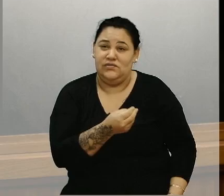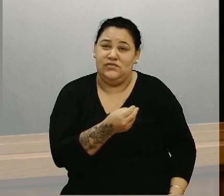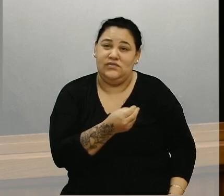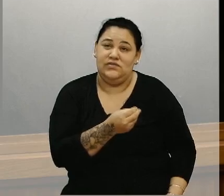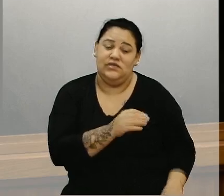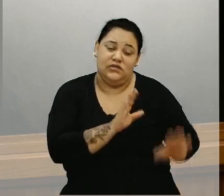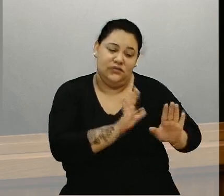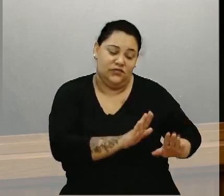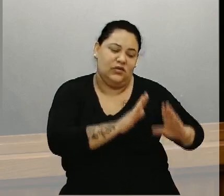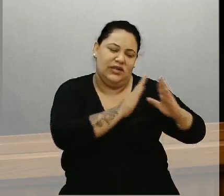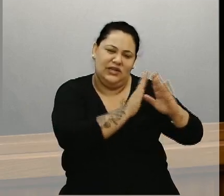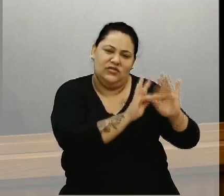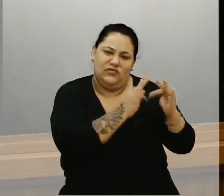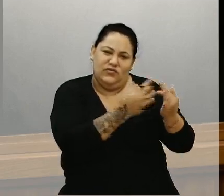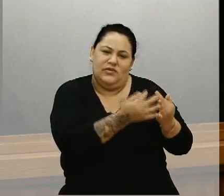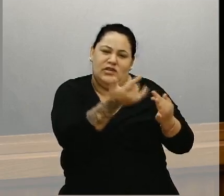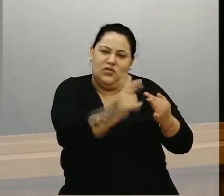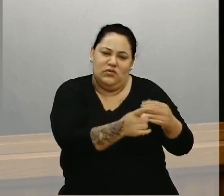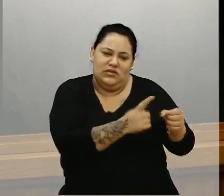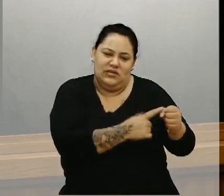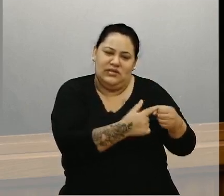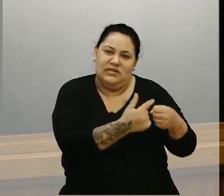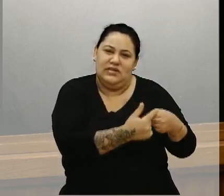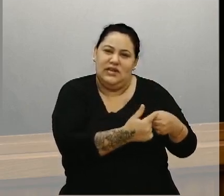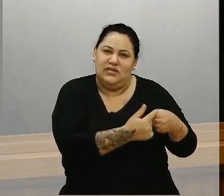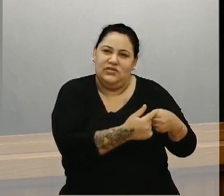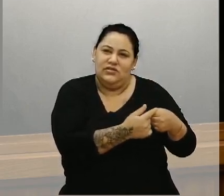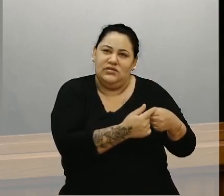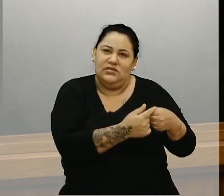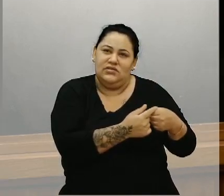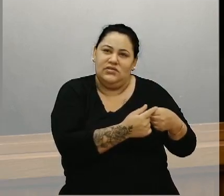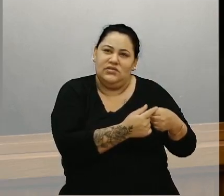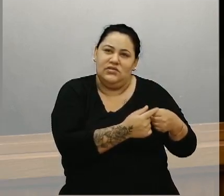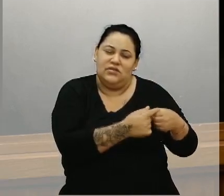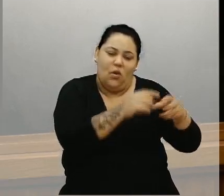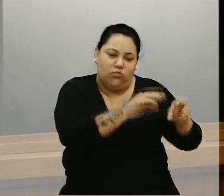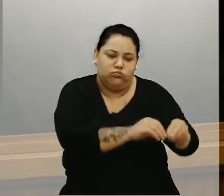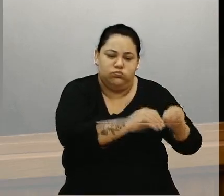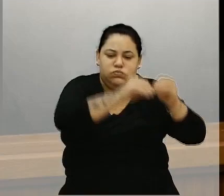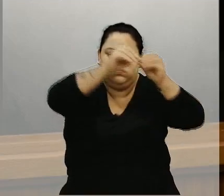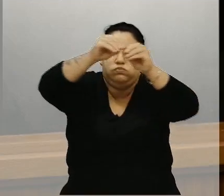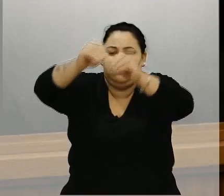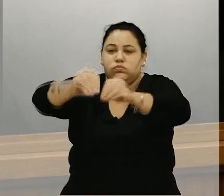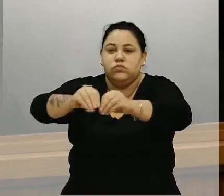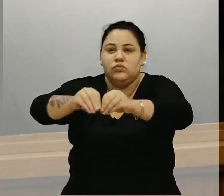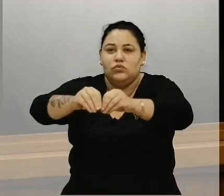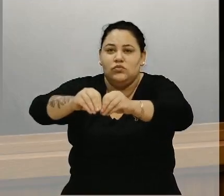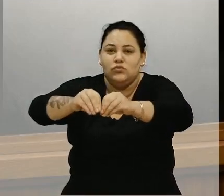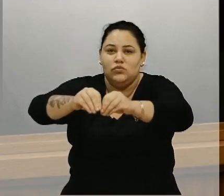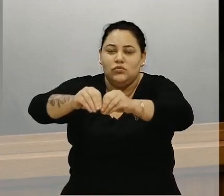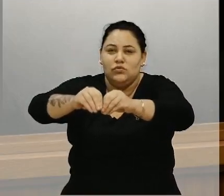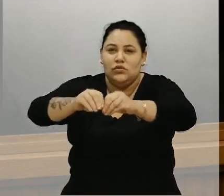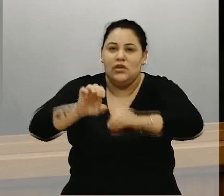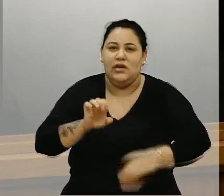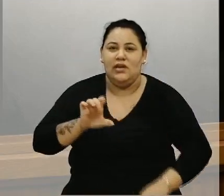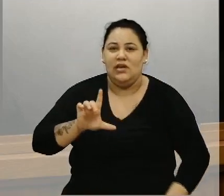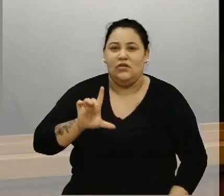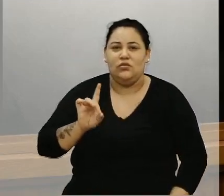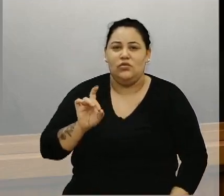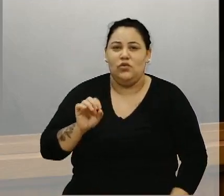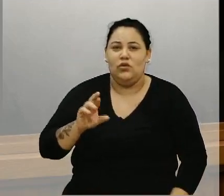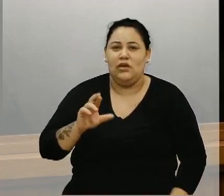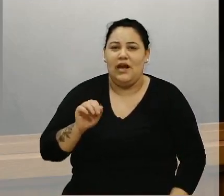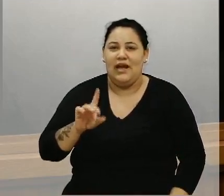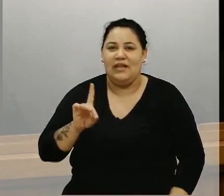casa de um parente em outra cidade, levado de uma cidade para outra, acho que de Eldorado, e ele estava